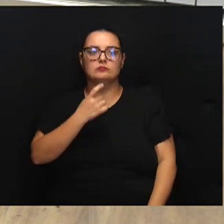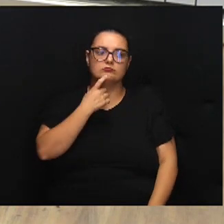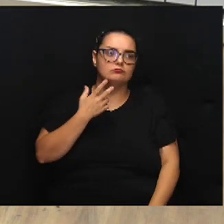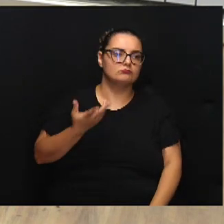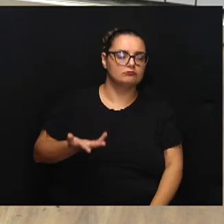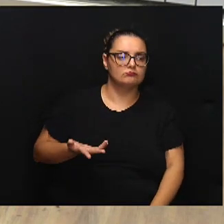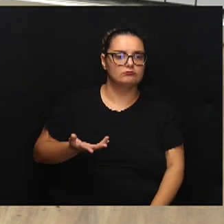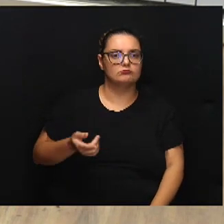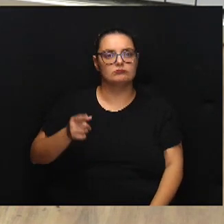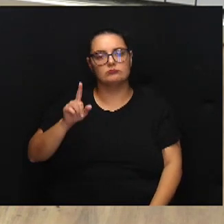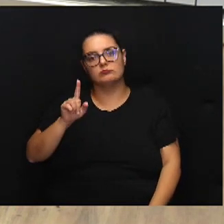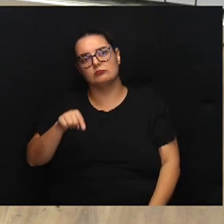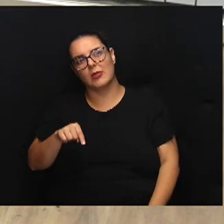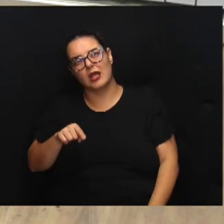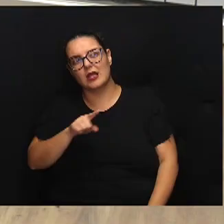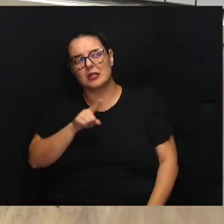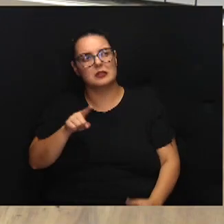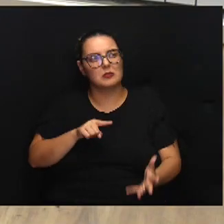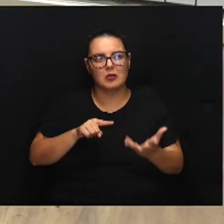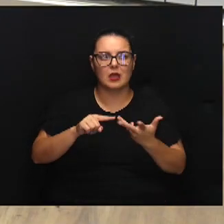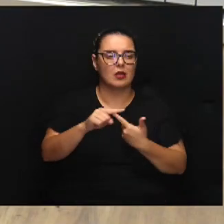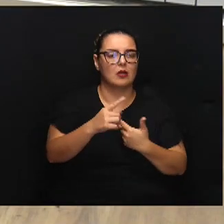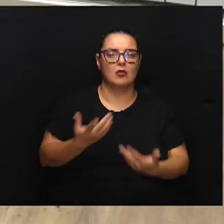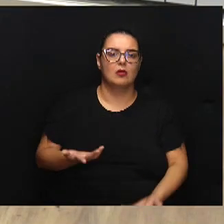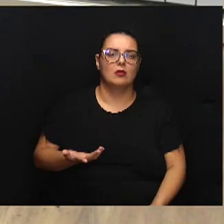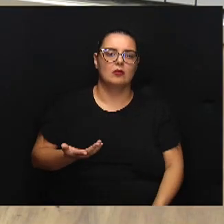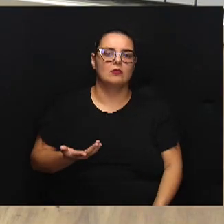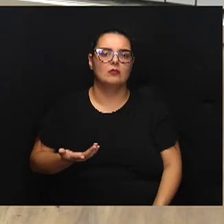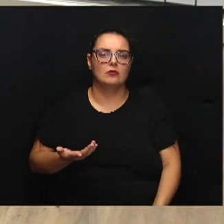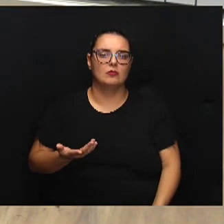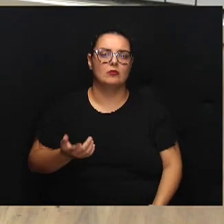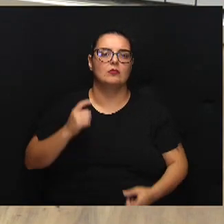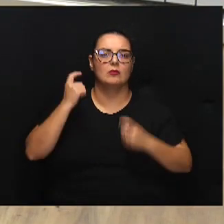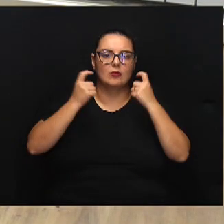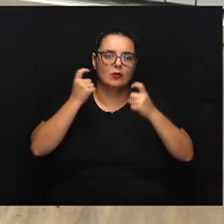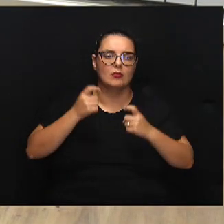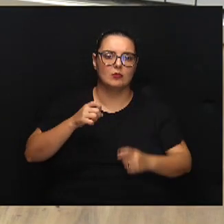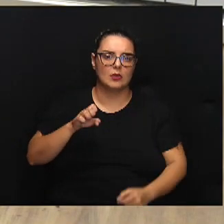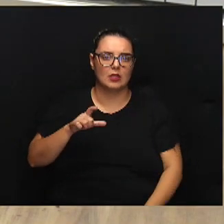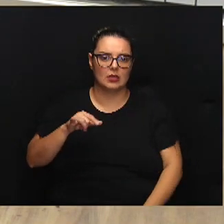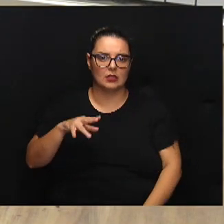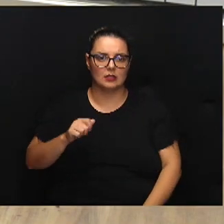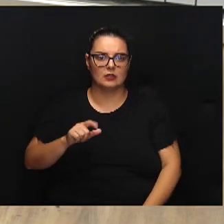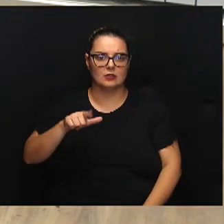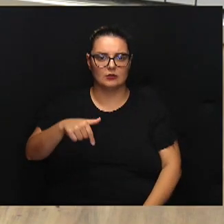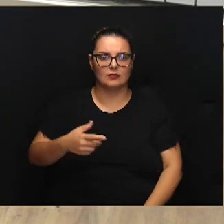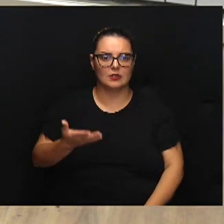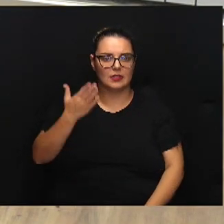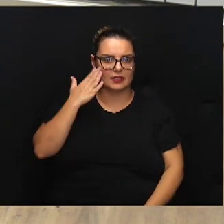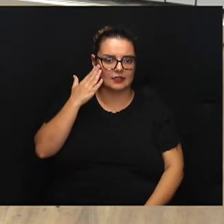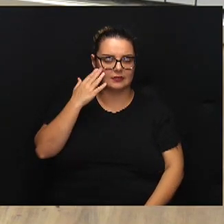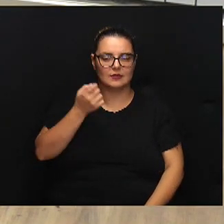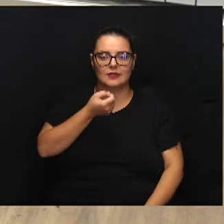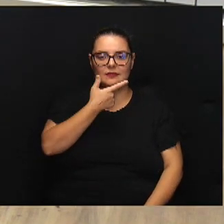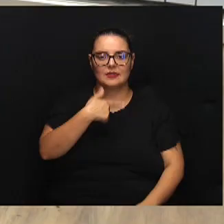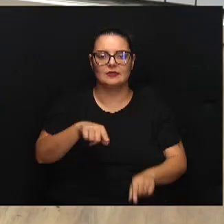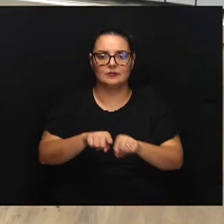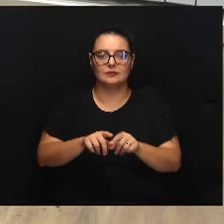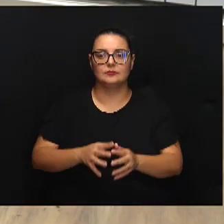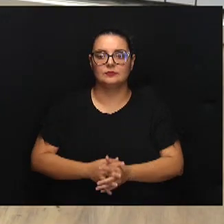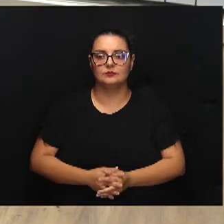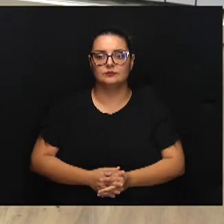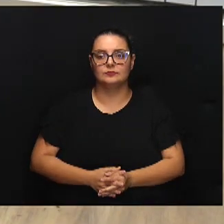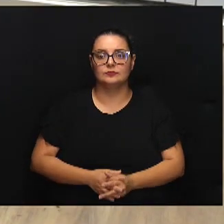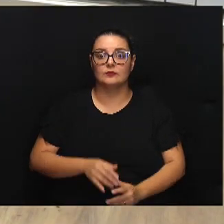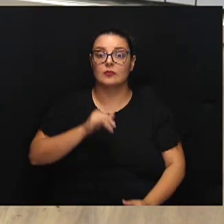Campinas, essas não são questões que preocupam, Eliana? E depois quero saber da Fernanda também. Eu diria que